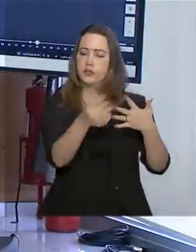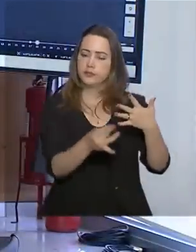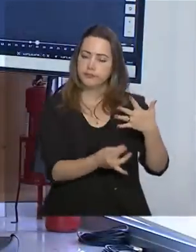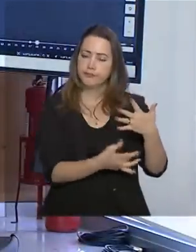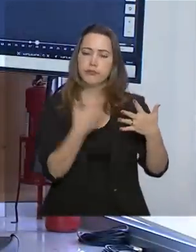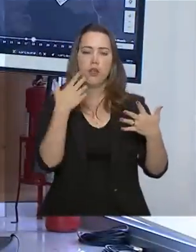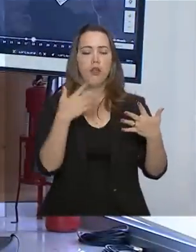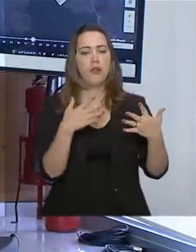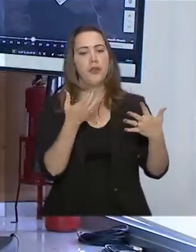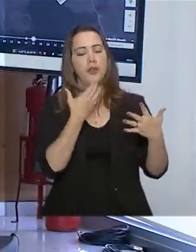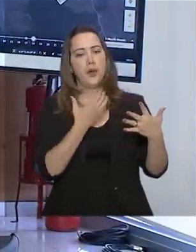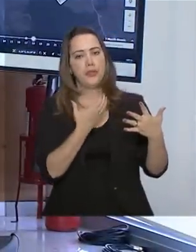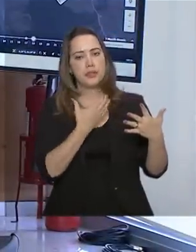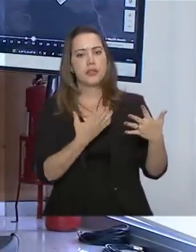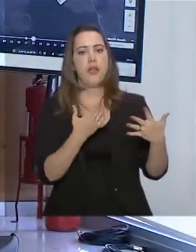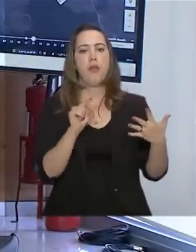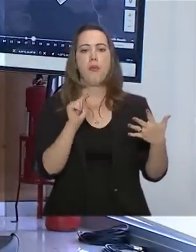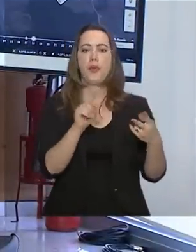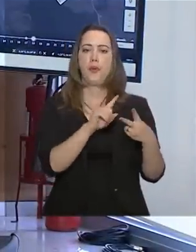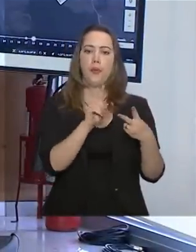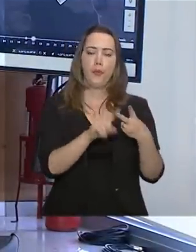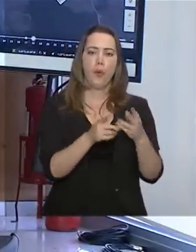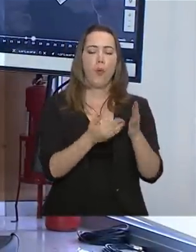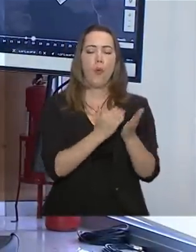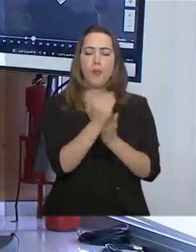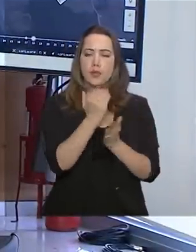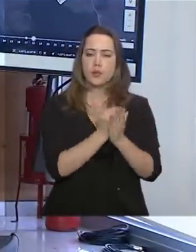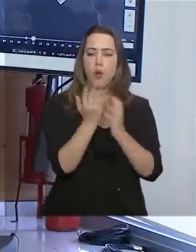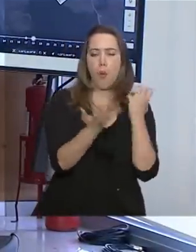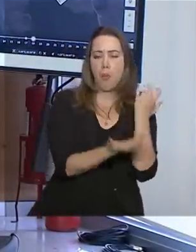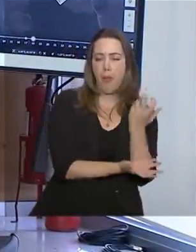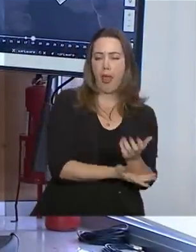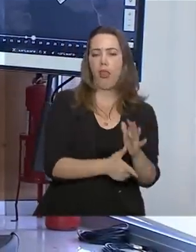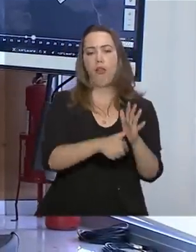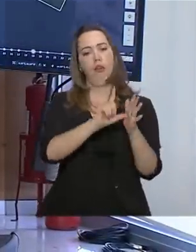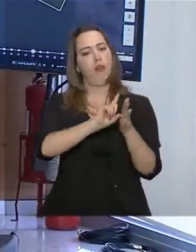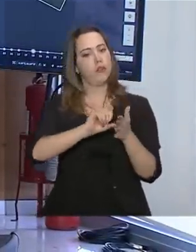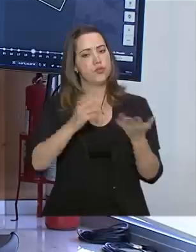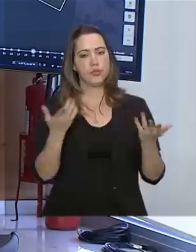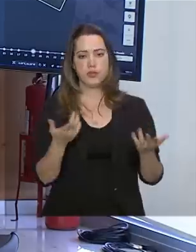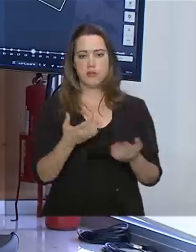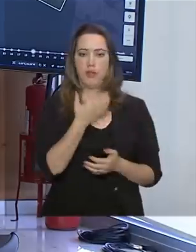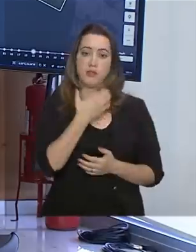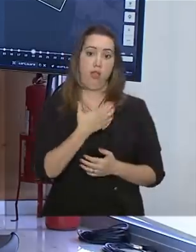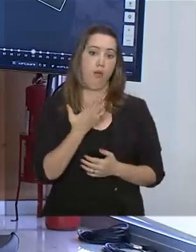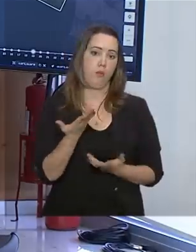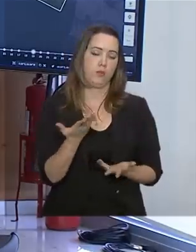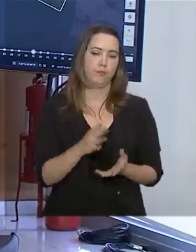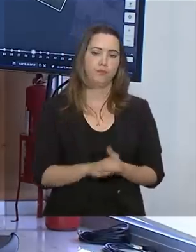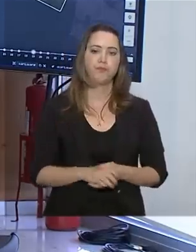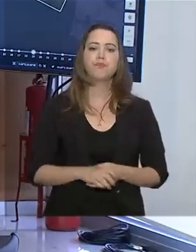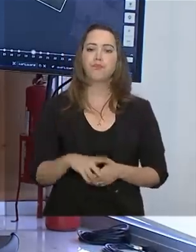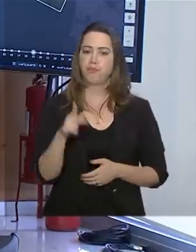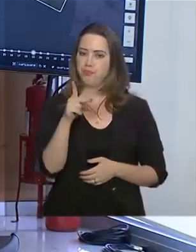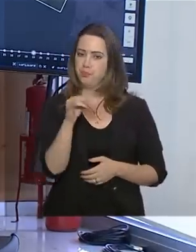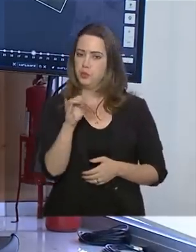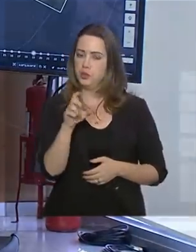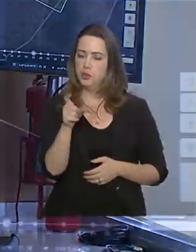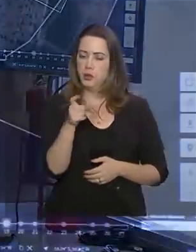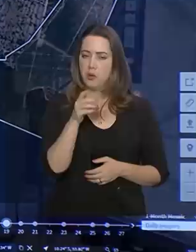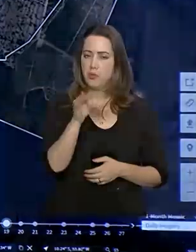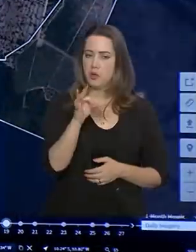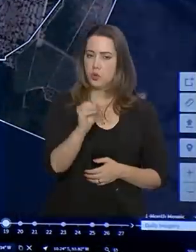dezembro 18 próximo 62 hectares também 18 próximo à peixoto de azevedo